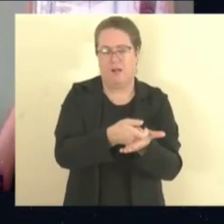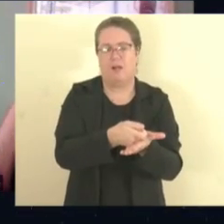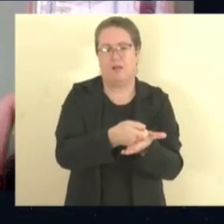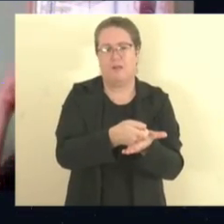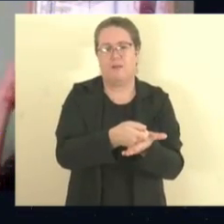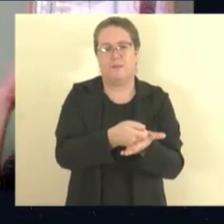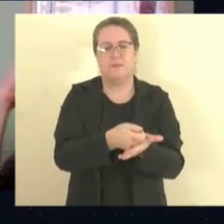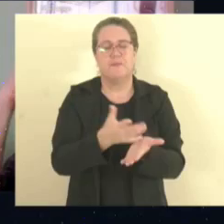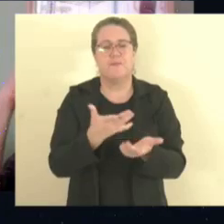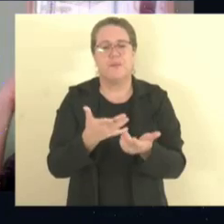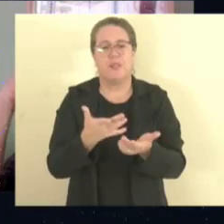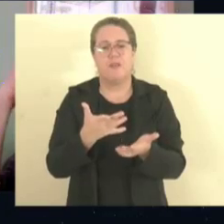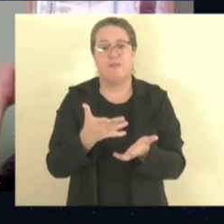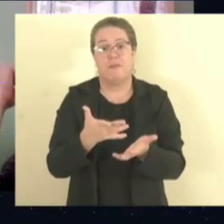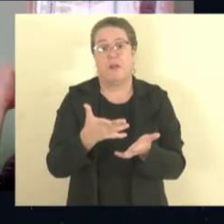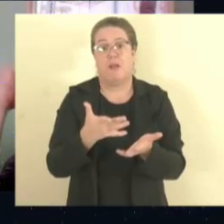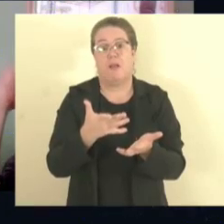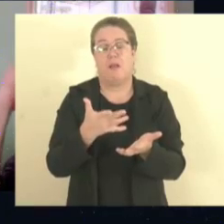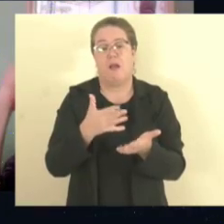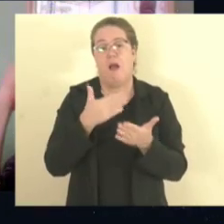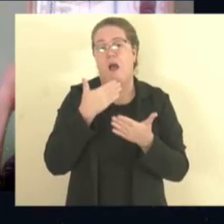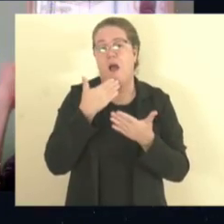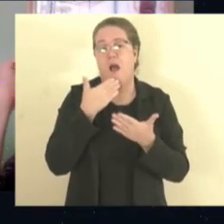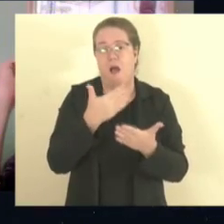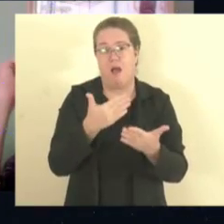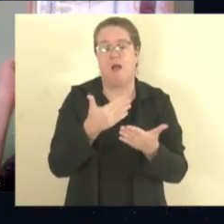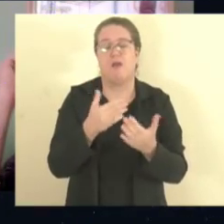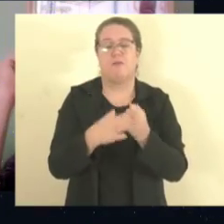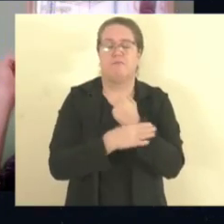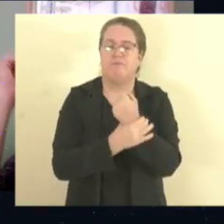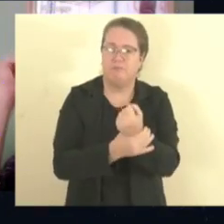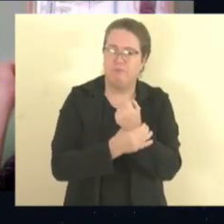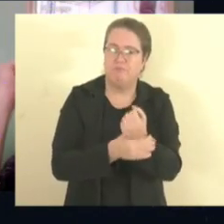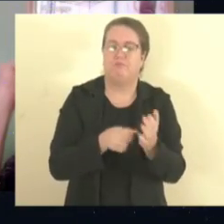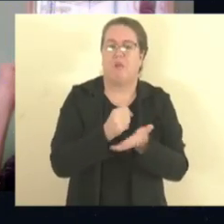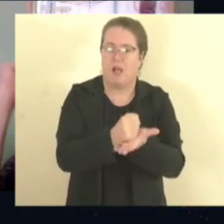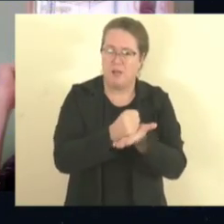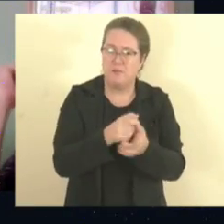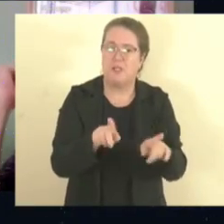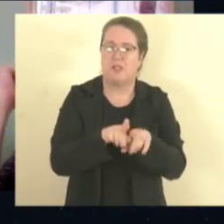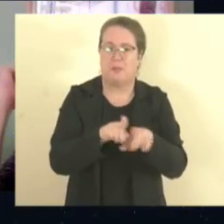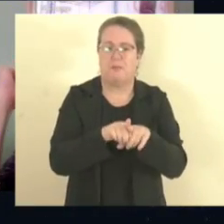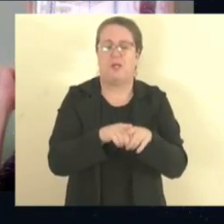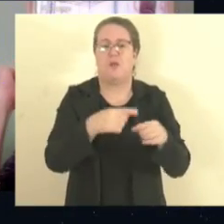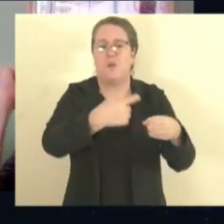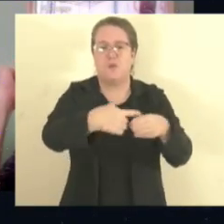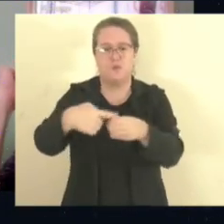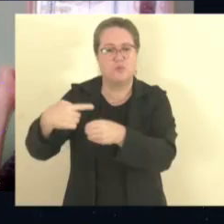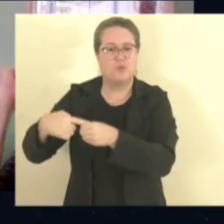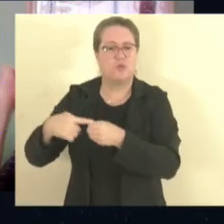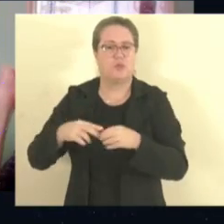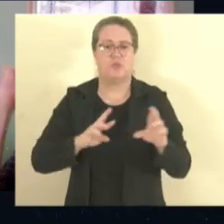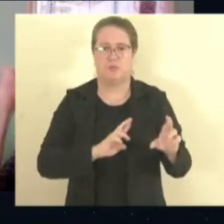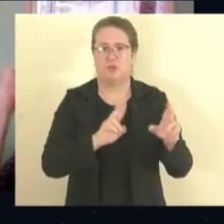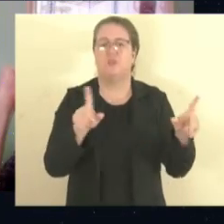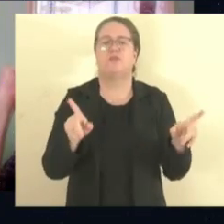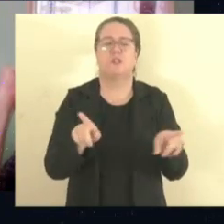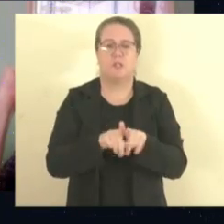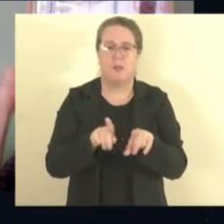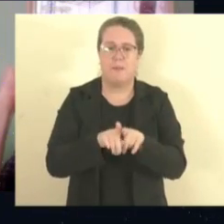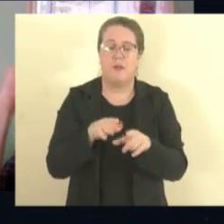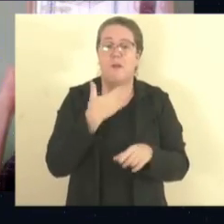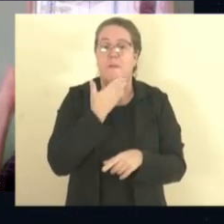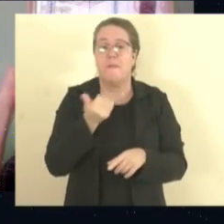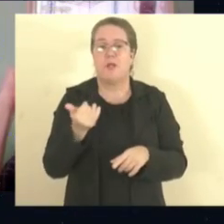ajudar e beneficiar muitos municípios do Estado do Espírito Santo, cidadãos do Estado do Espírito Santo, principalmente na melhoria da qualidade